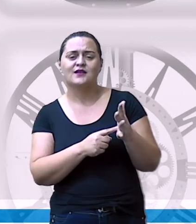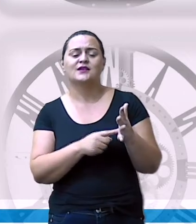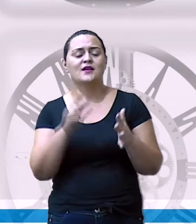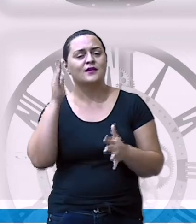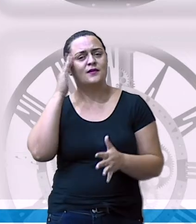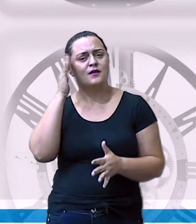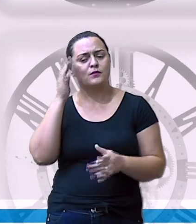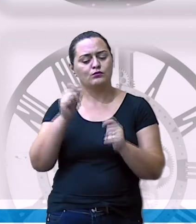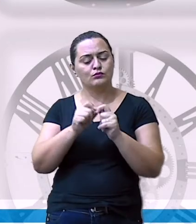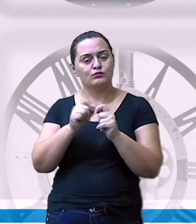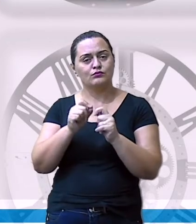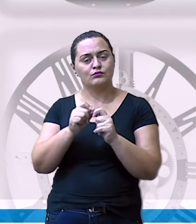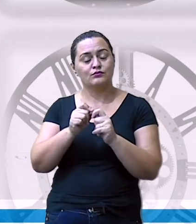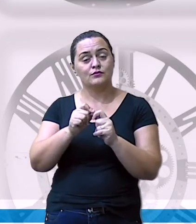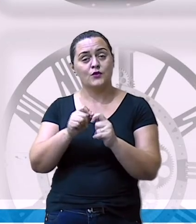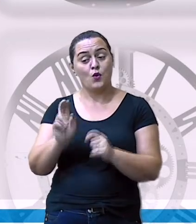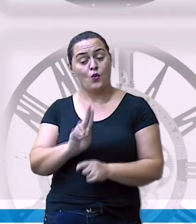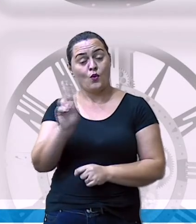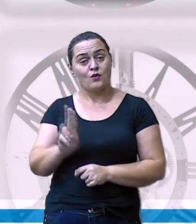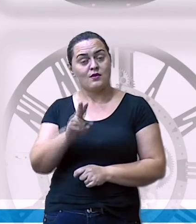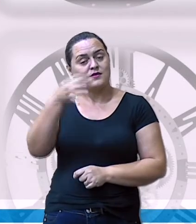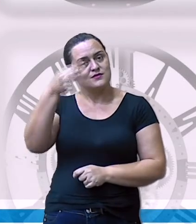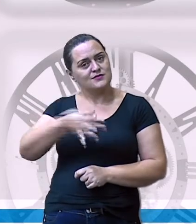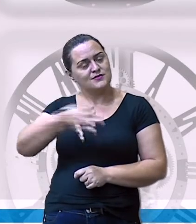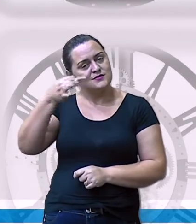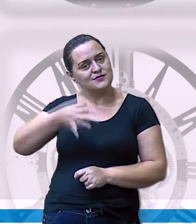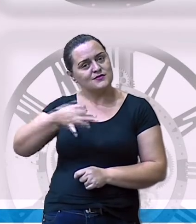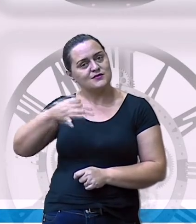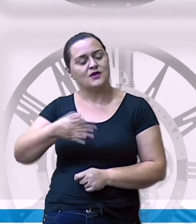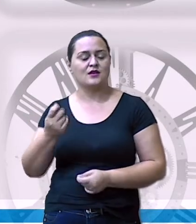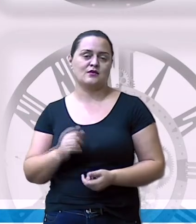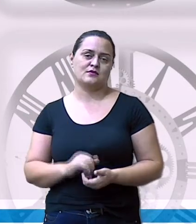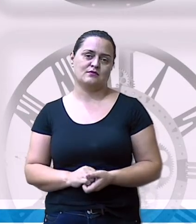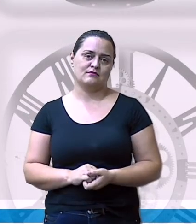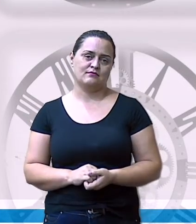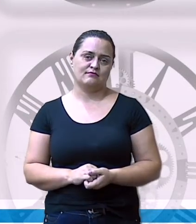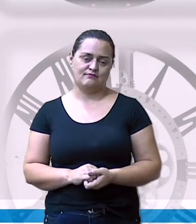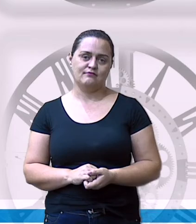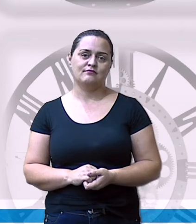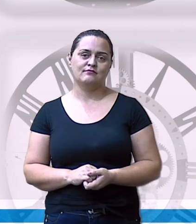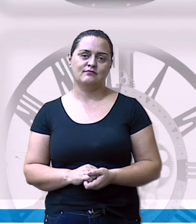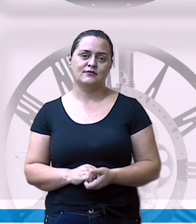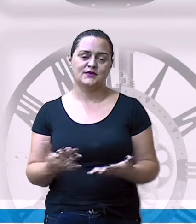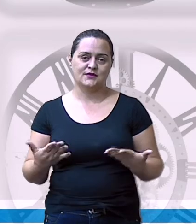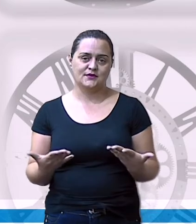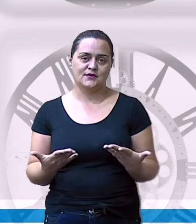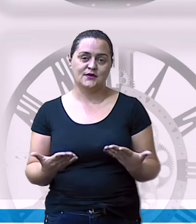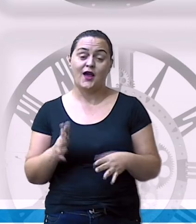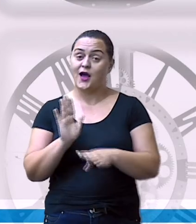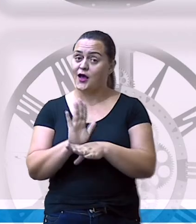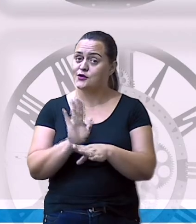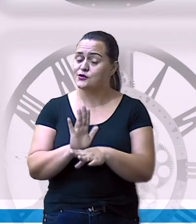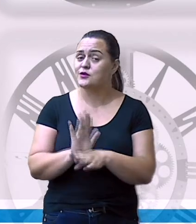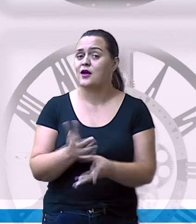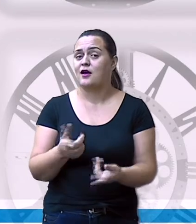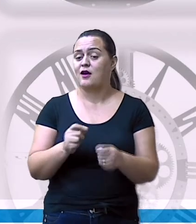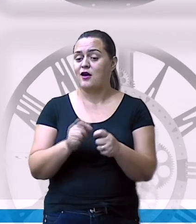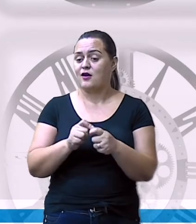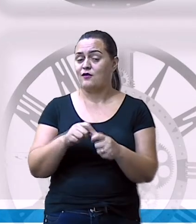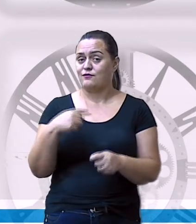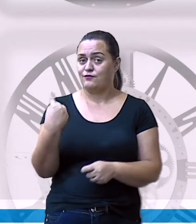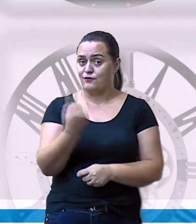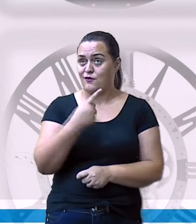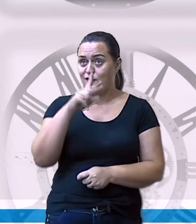fazer para acontecer de uma forma tranquila e você não desgastar energia, não é mesmo?